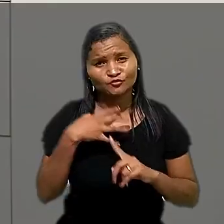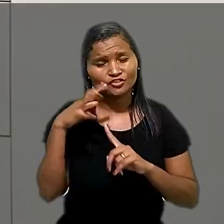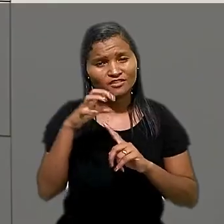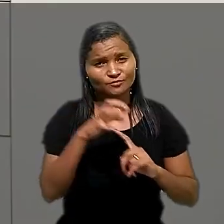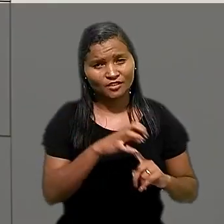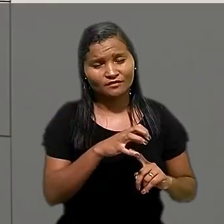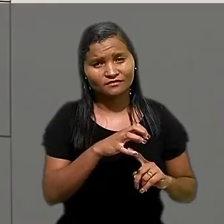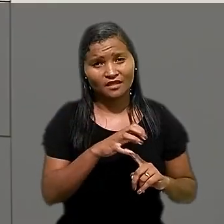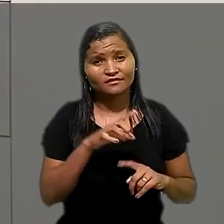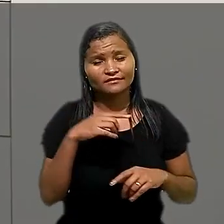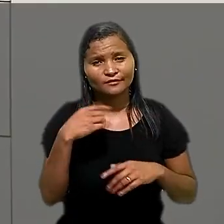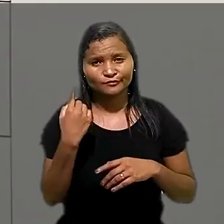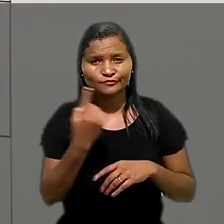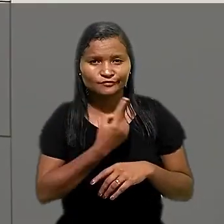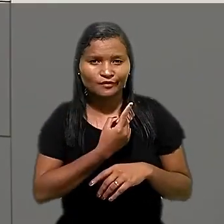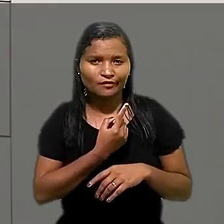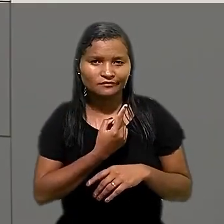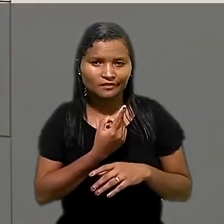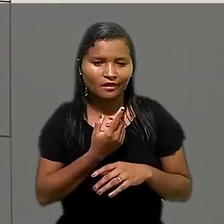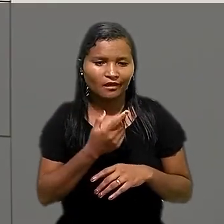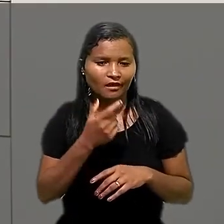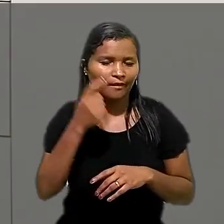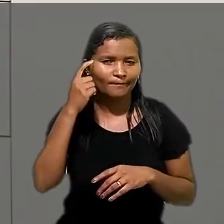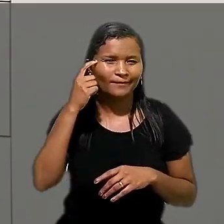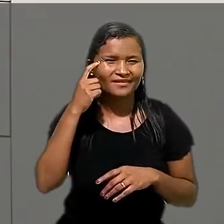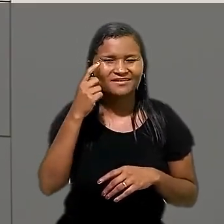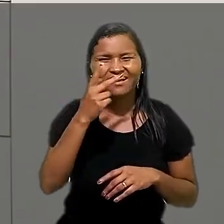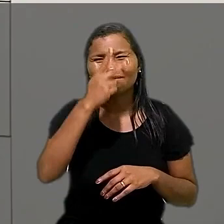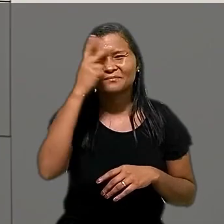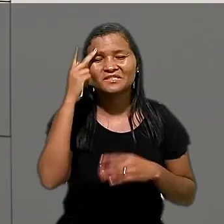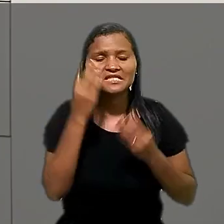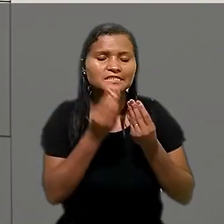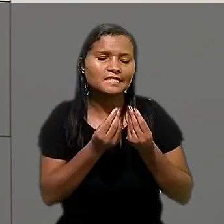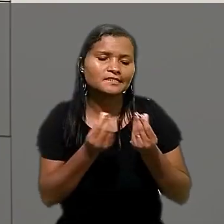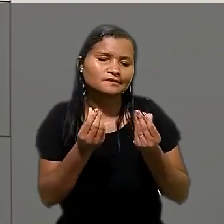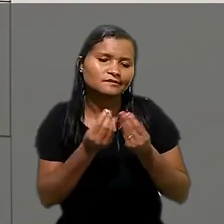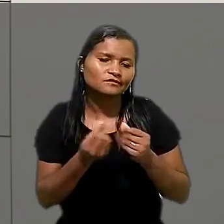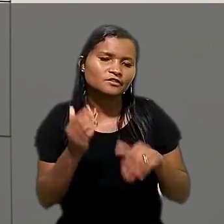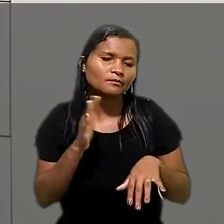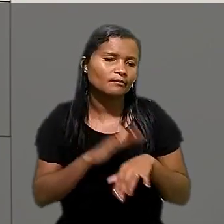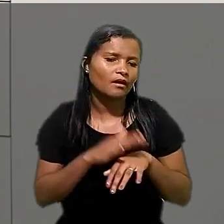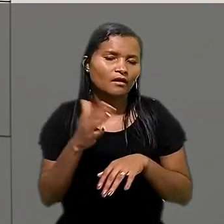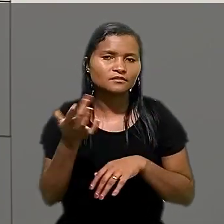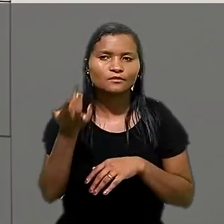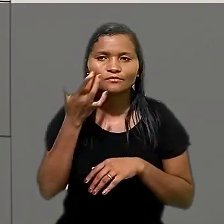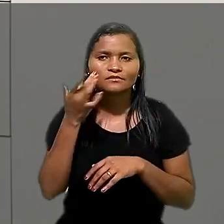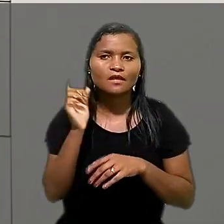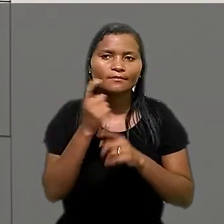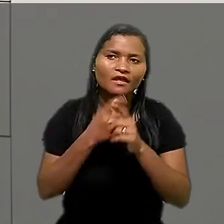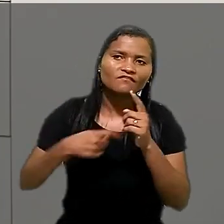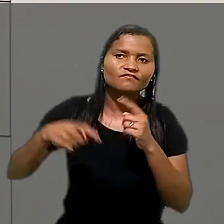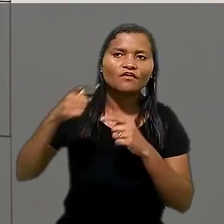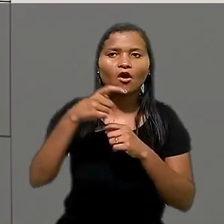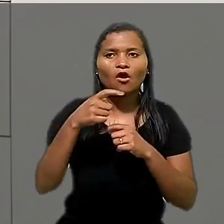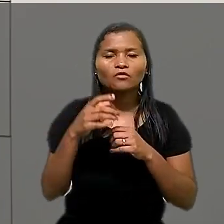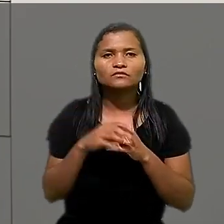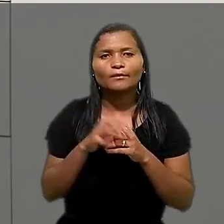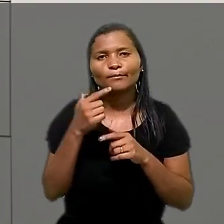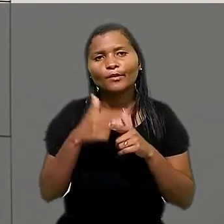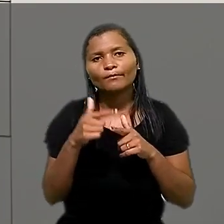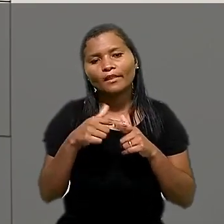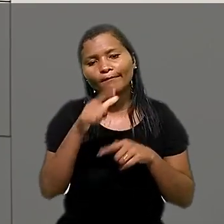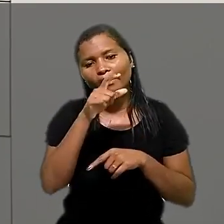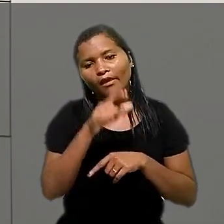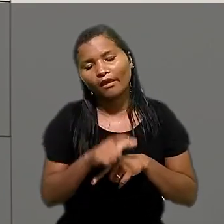Então a gente tem essa tendência de dizer que as pessoas são sensíveis demais que elas não sabem dar a volta por cima que o problema